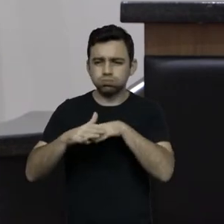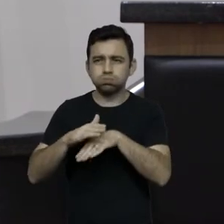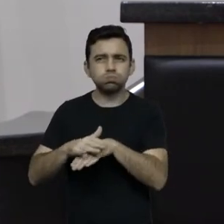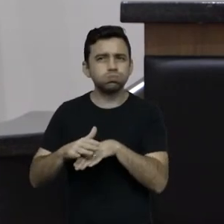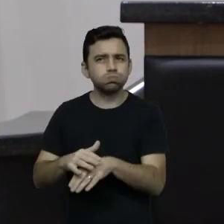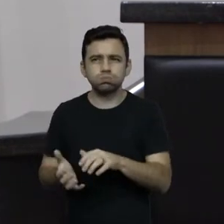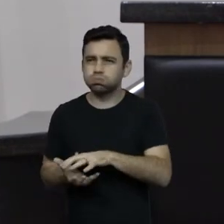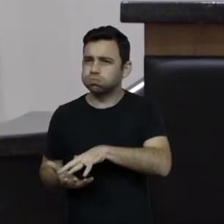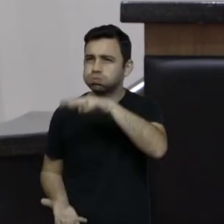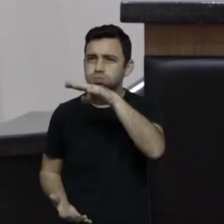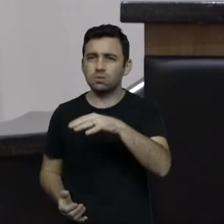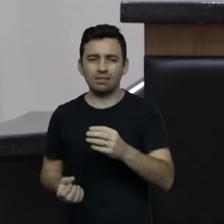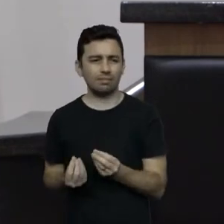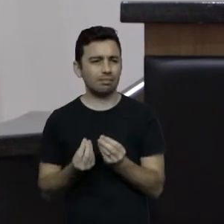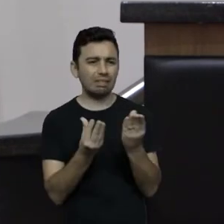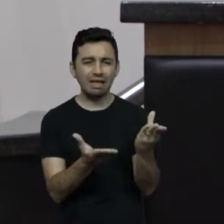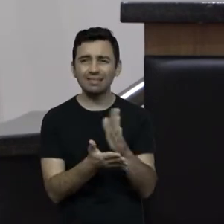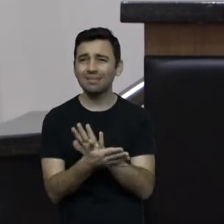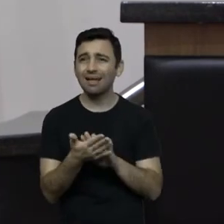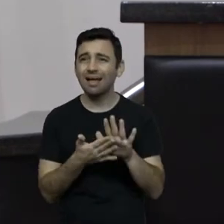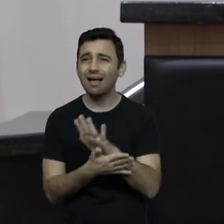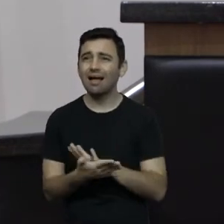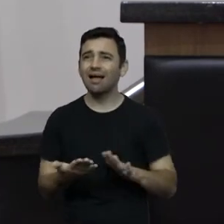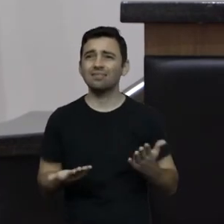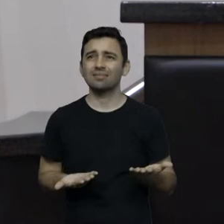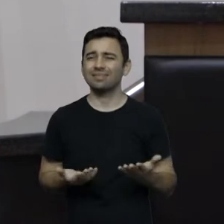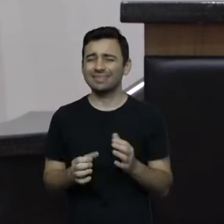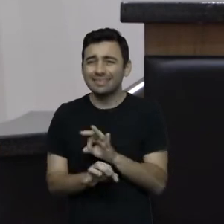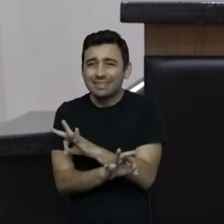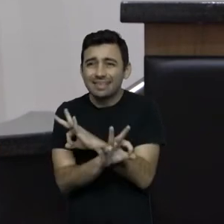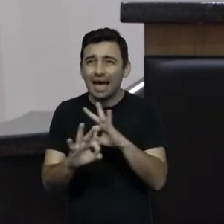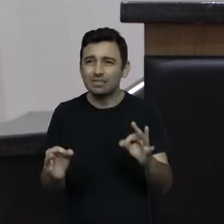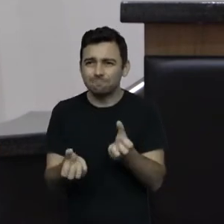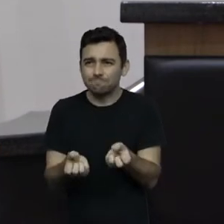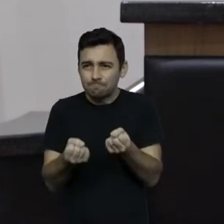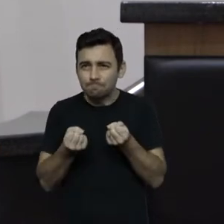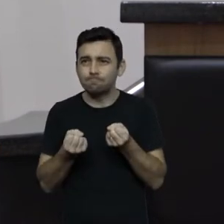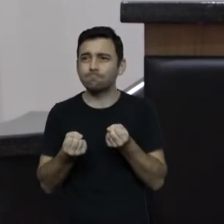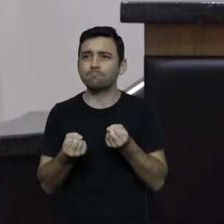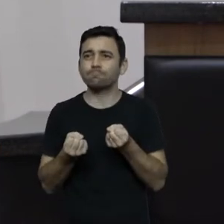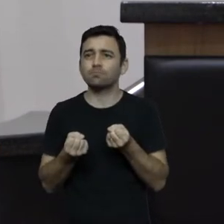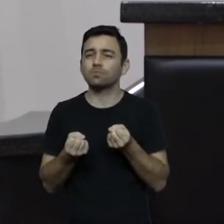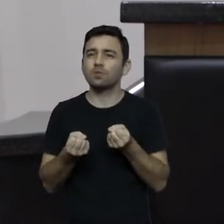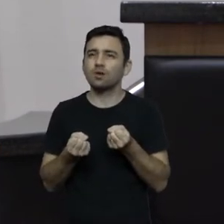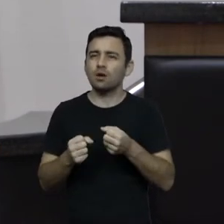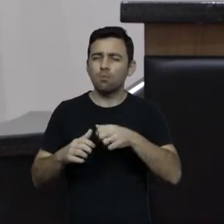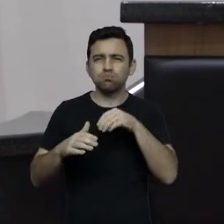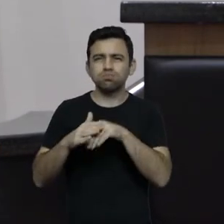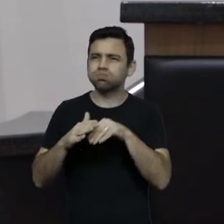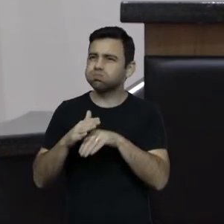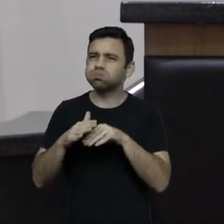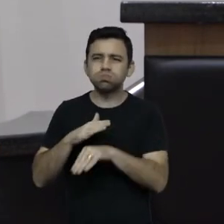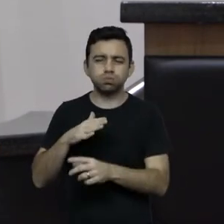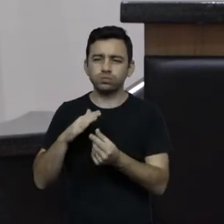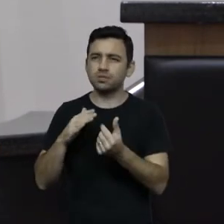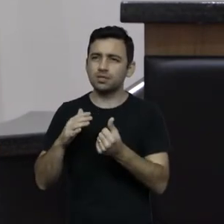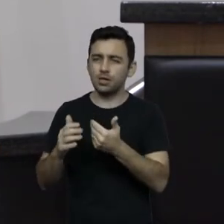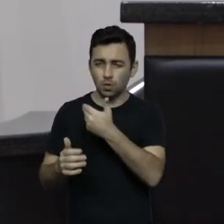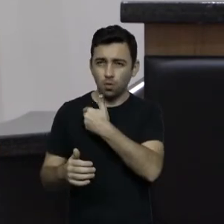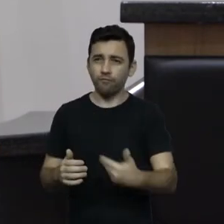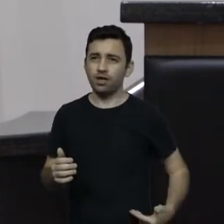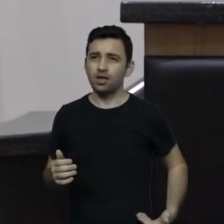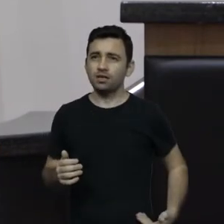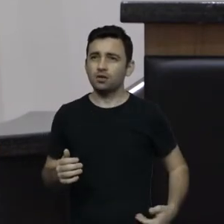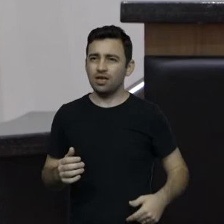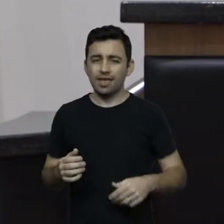Veda e não abriu mão de nada um governo que entope os cofres do estado do Imposto